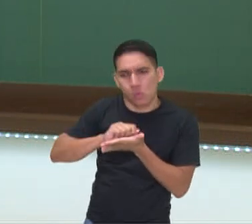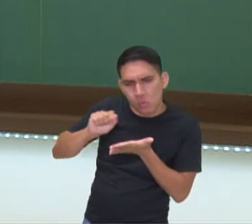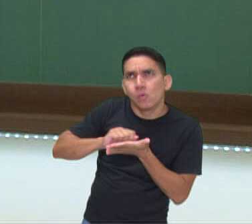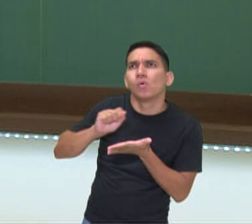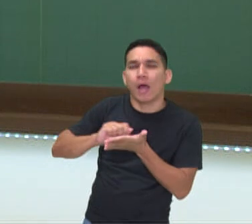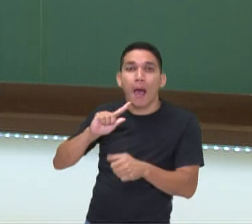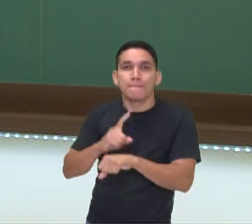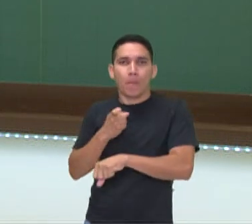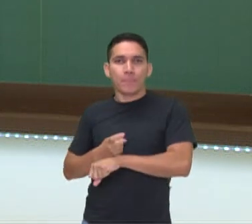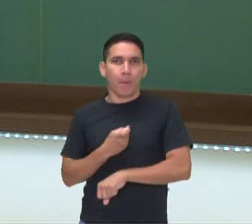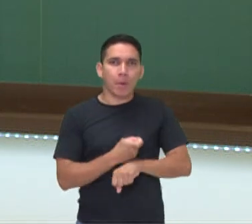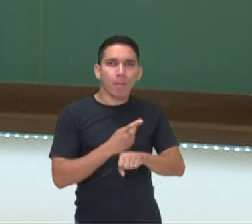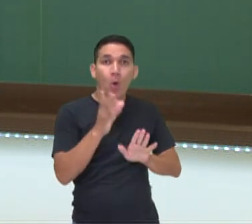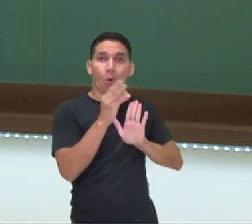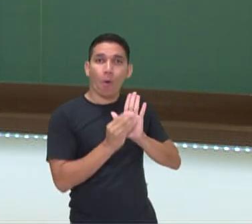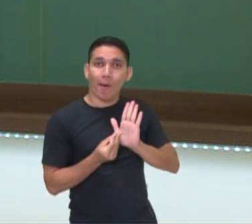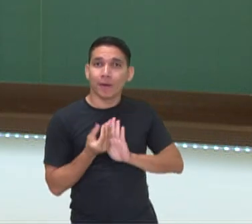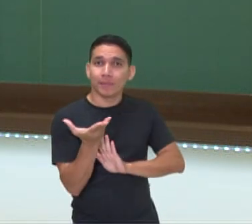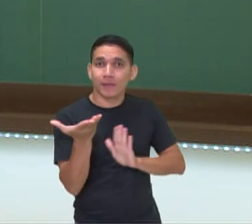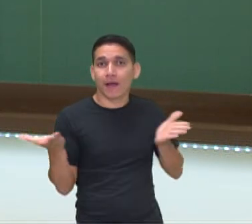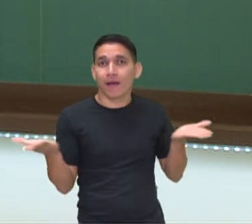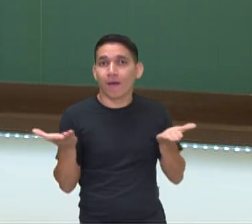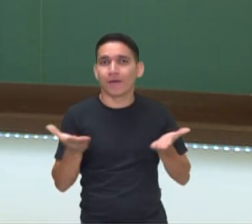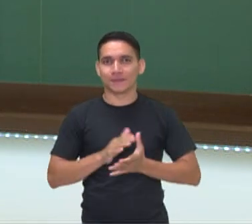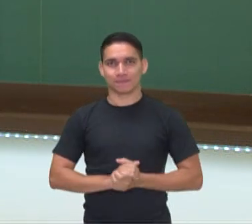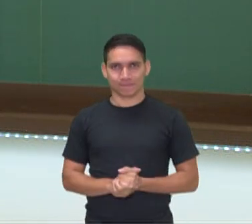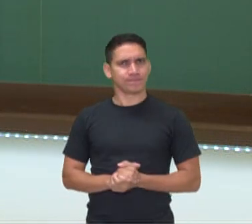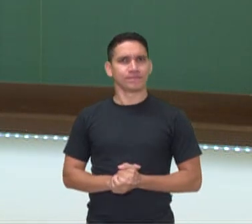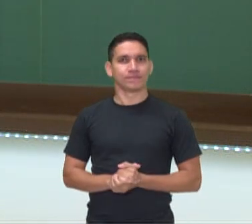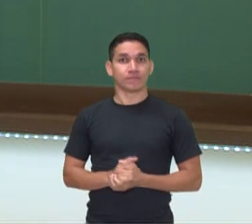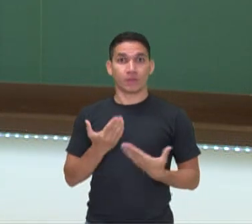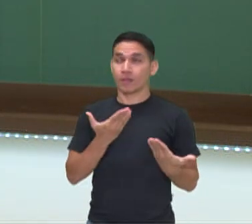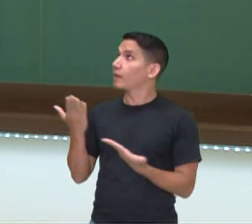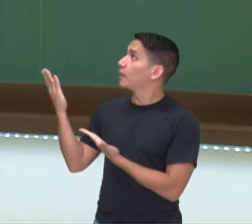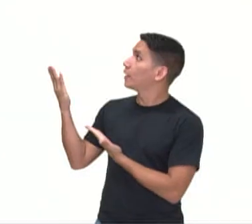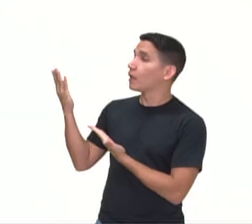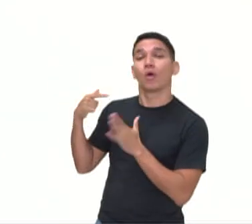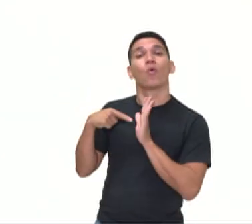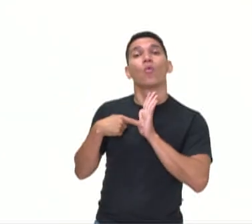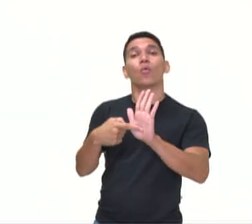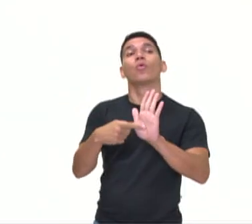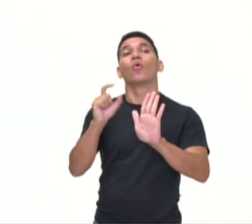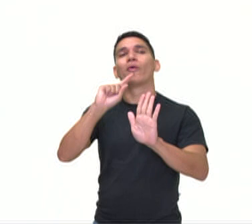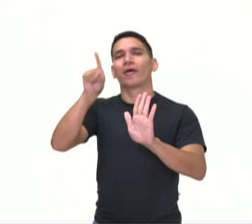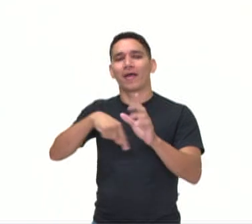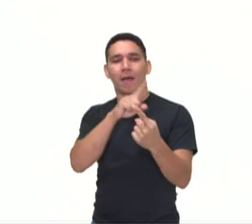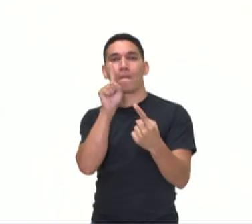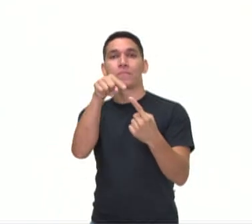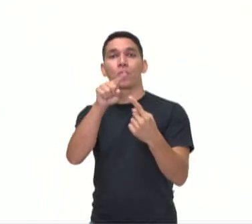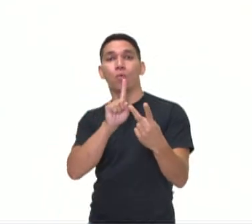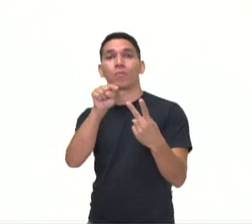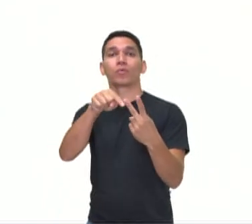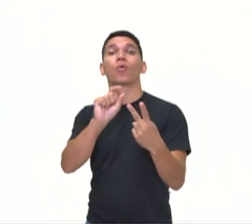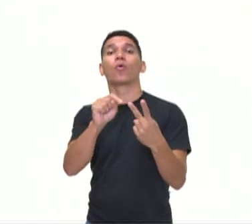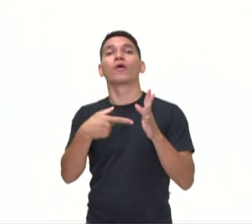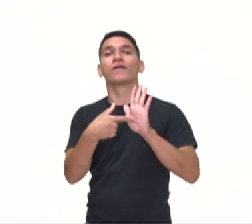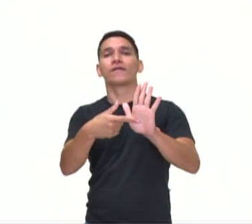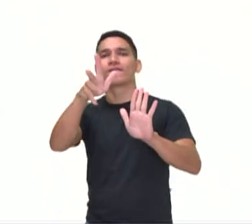sendo apresentados aqui na nossa aula de hoje. Aqui ao fundo já está aparecendo para você os objetivos da nossa aula de hoje.